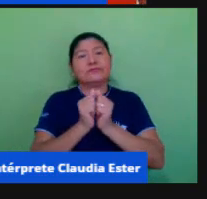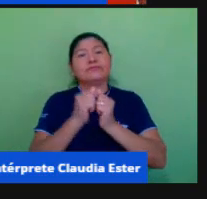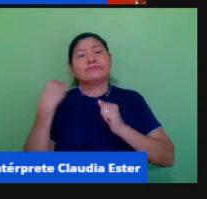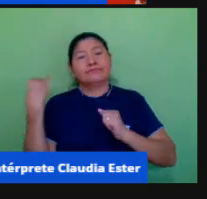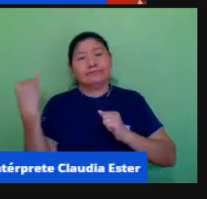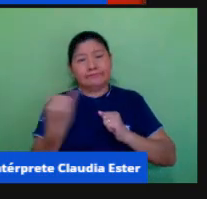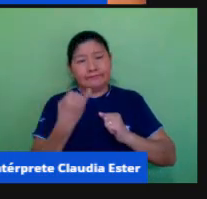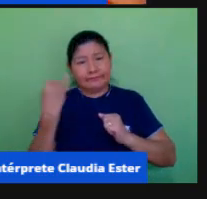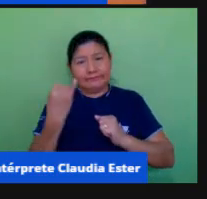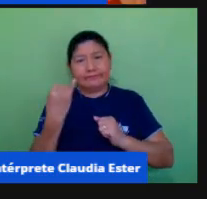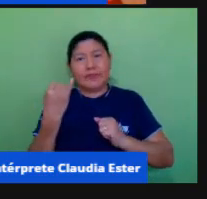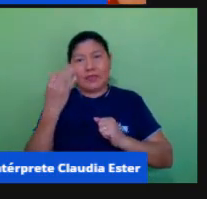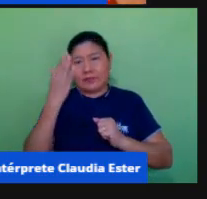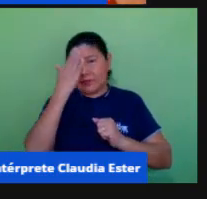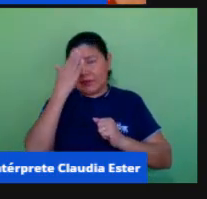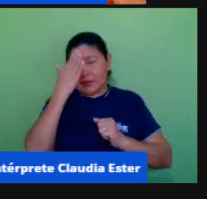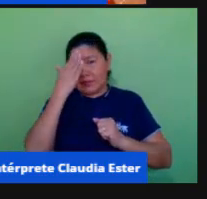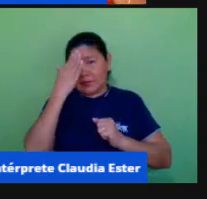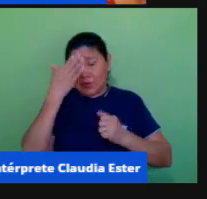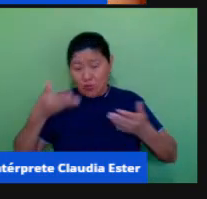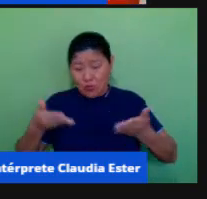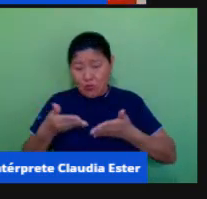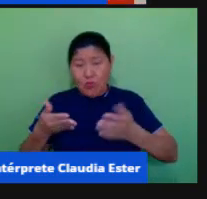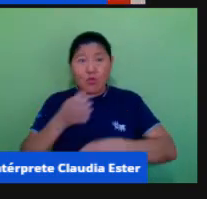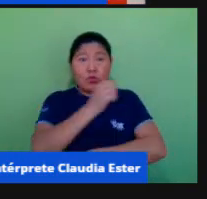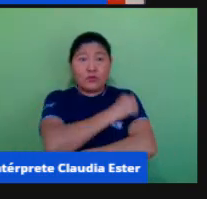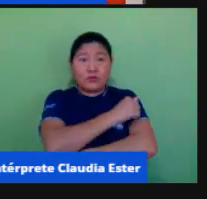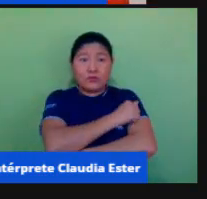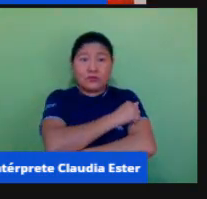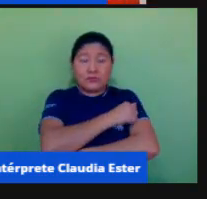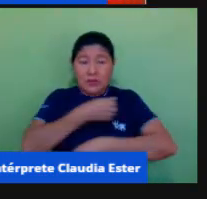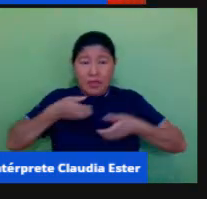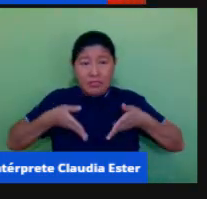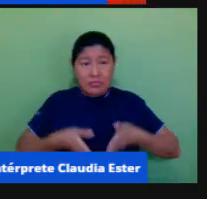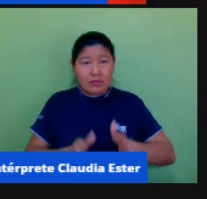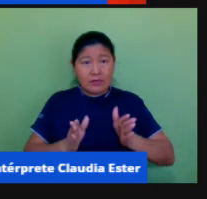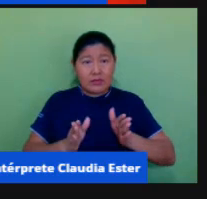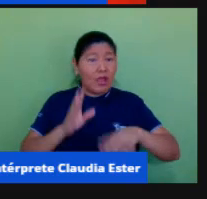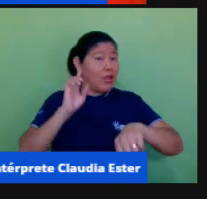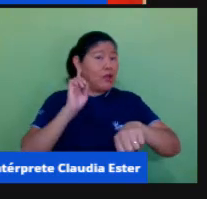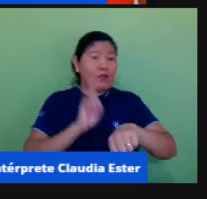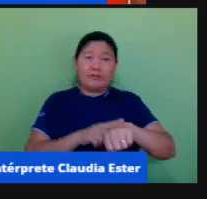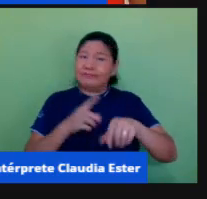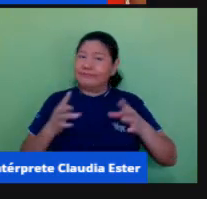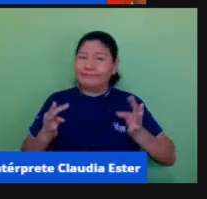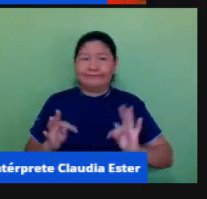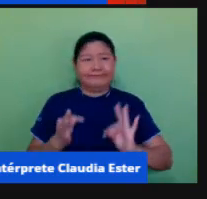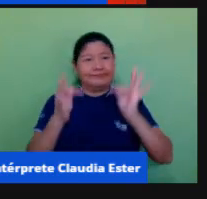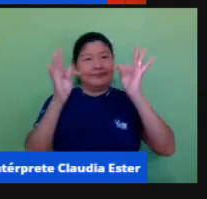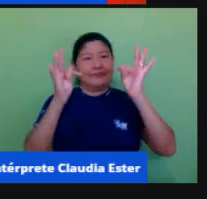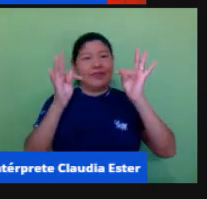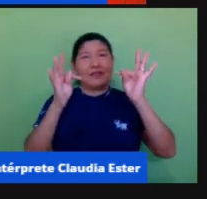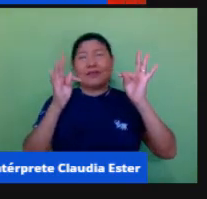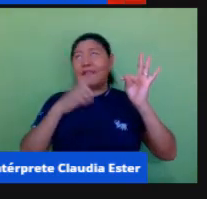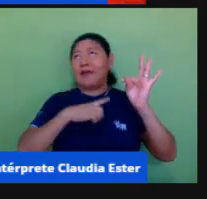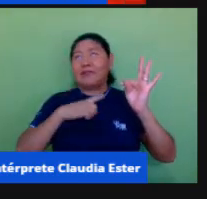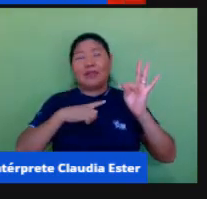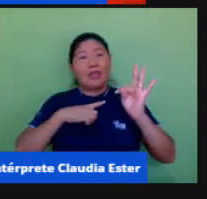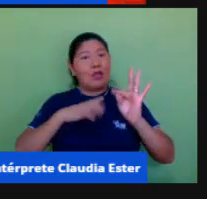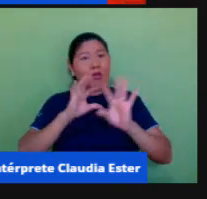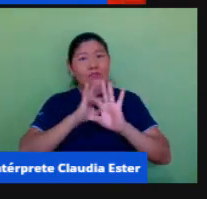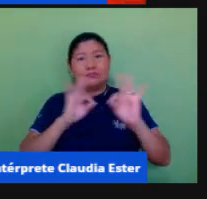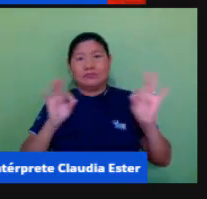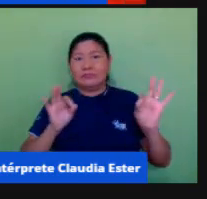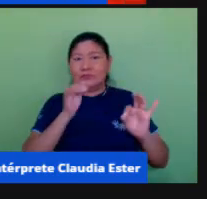totalmente tecnológicos, da era digital, né, alunos da era digital, eles, geração alfa, geração,